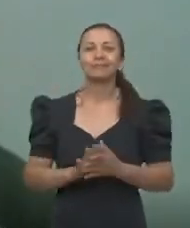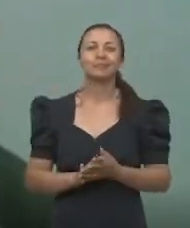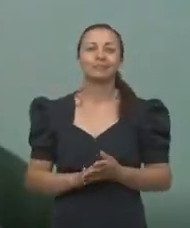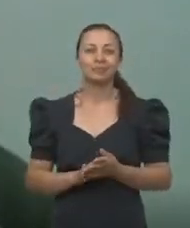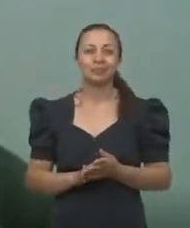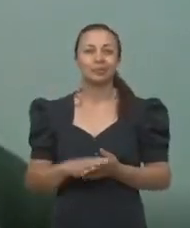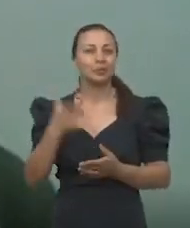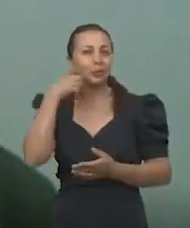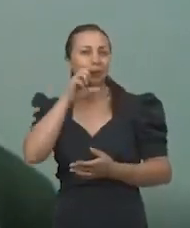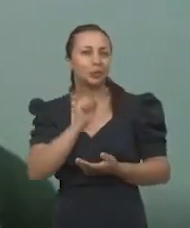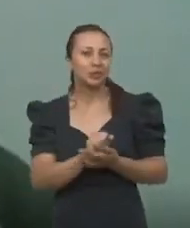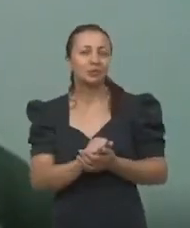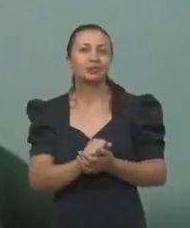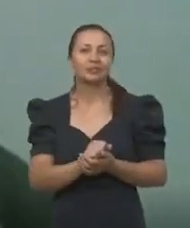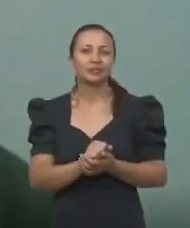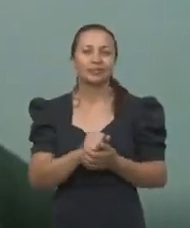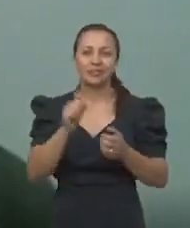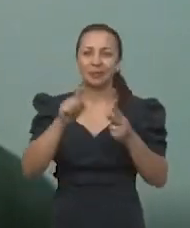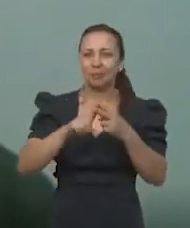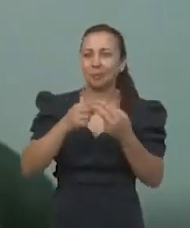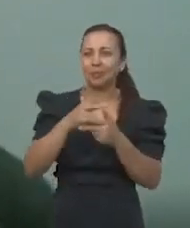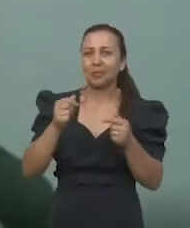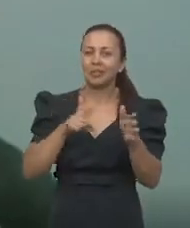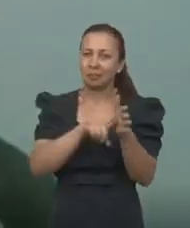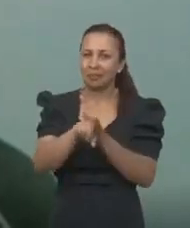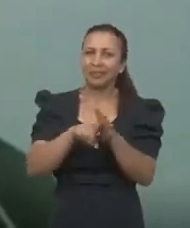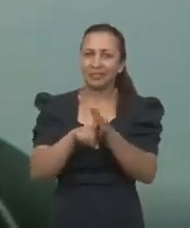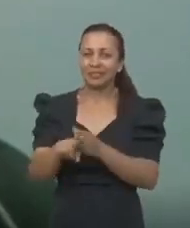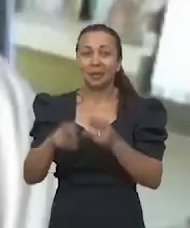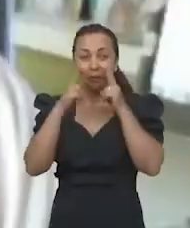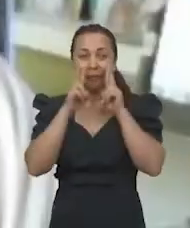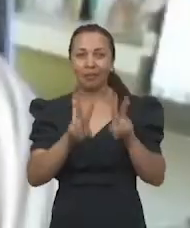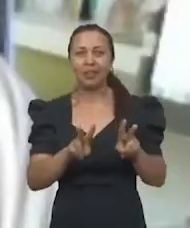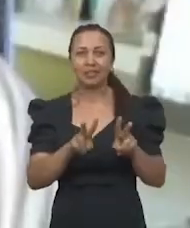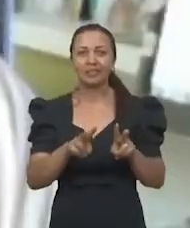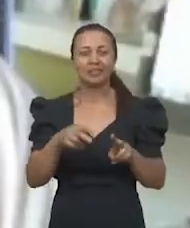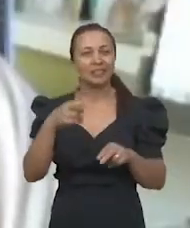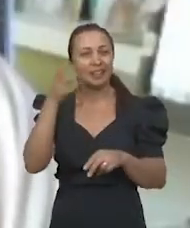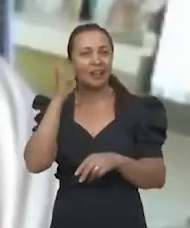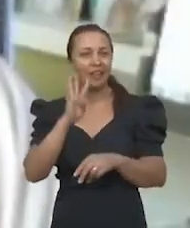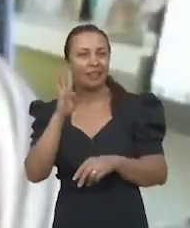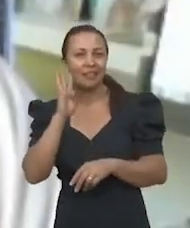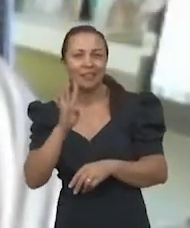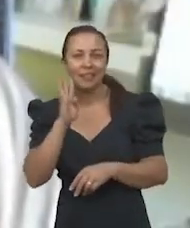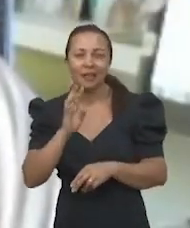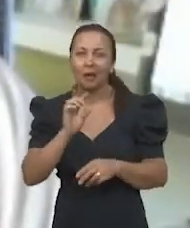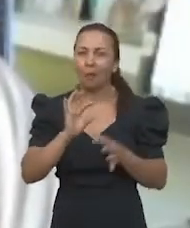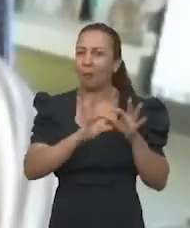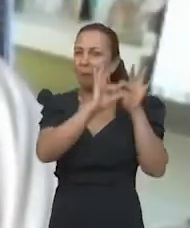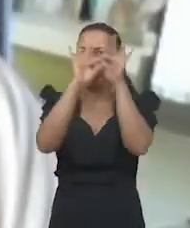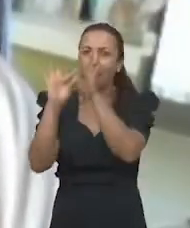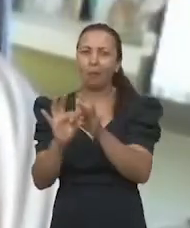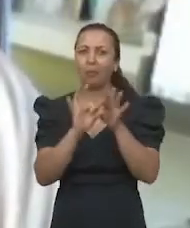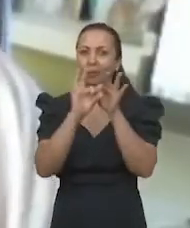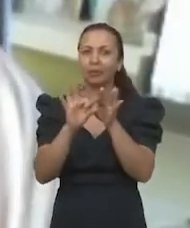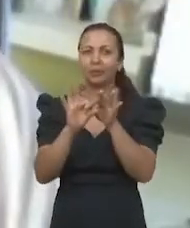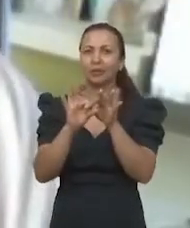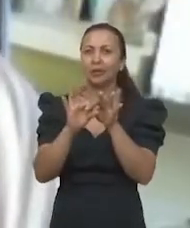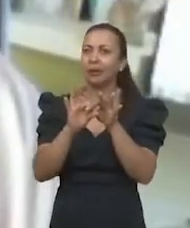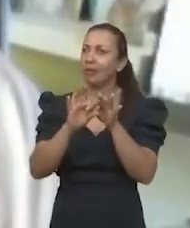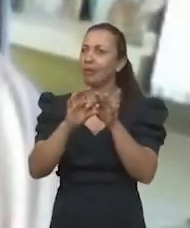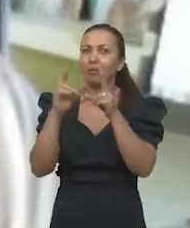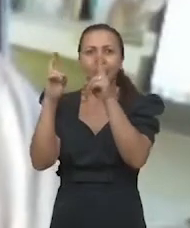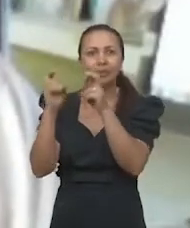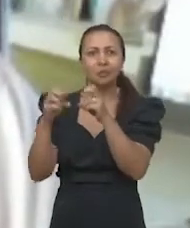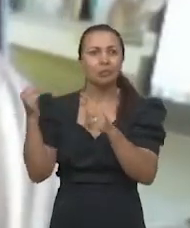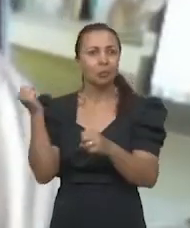né, de conseguir produzir essa pesquisa. Então veja que é uma coisa muito interessante, ele conseguiu unir um